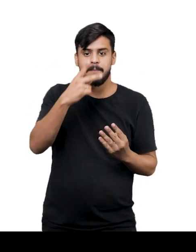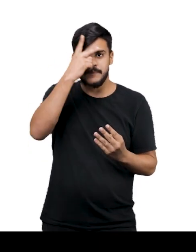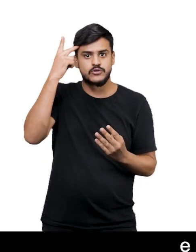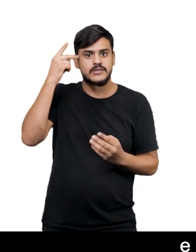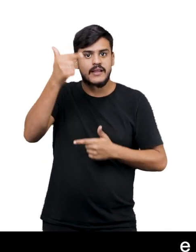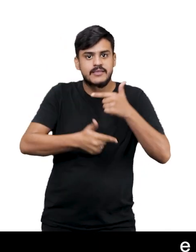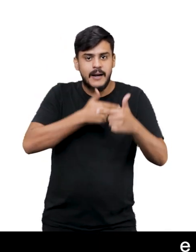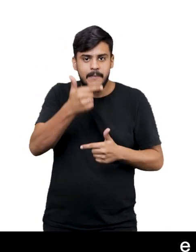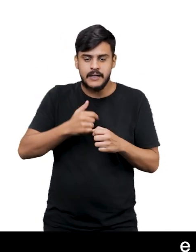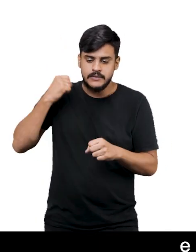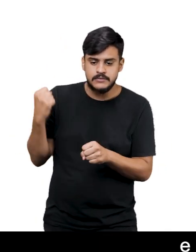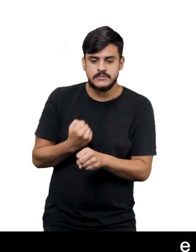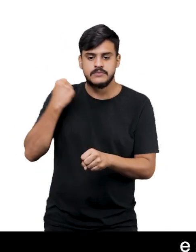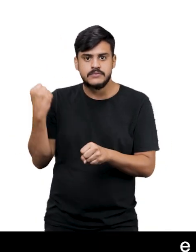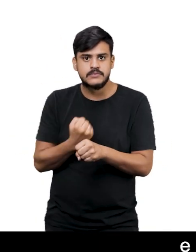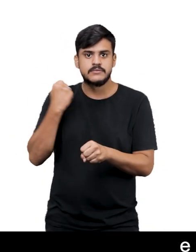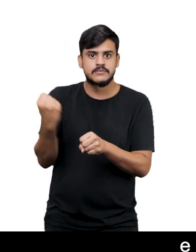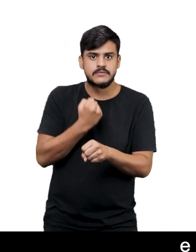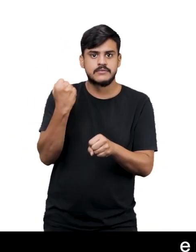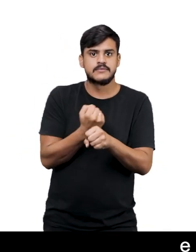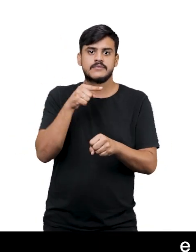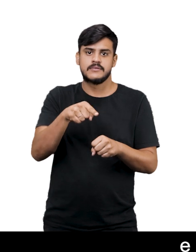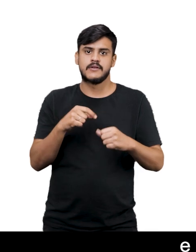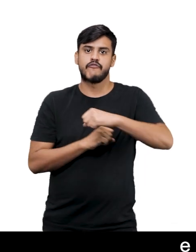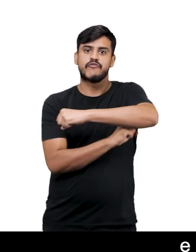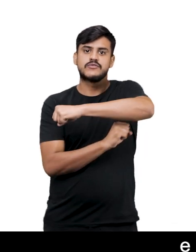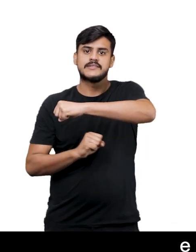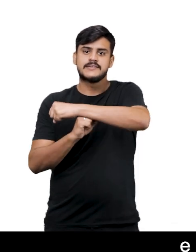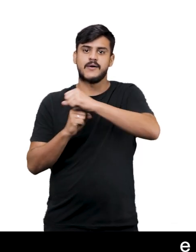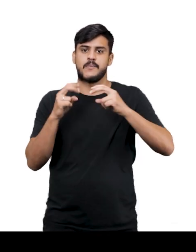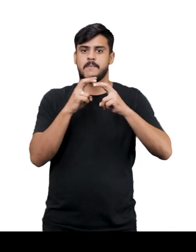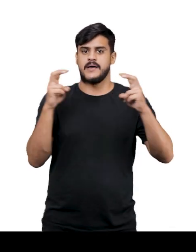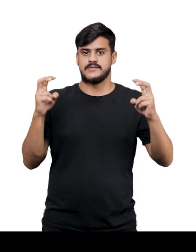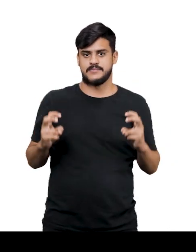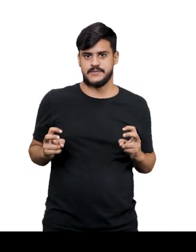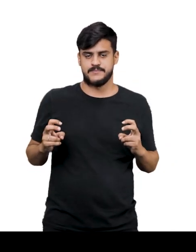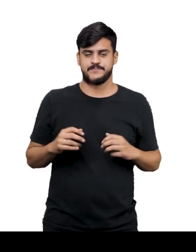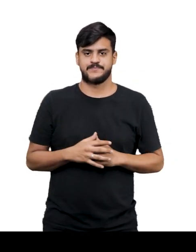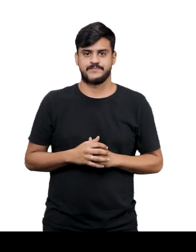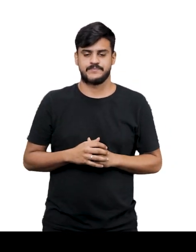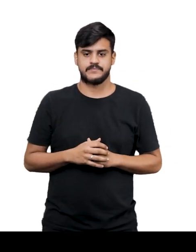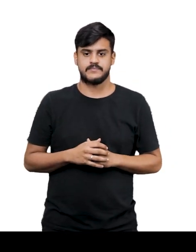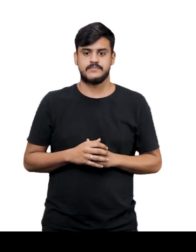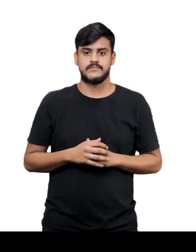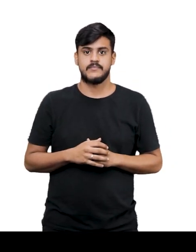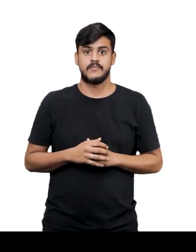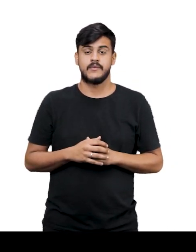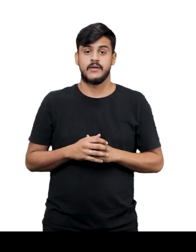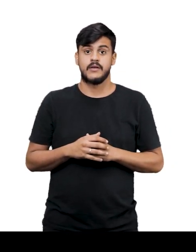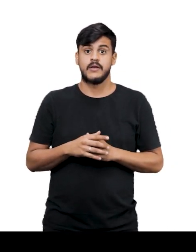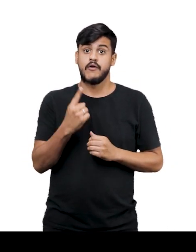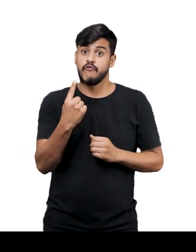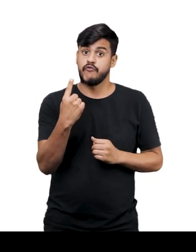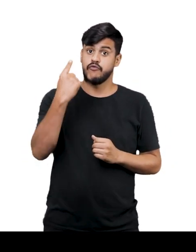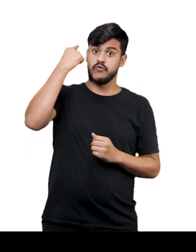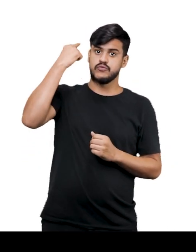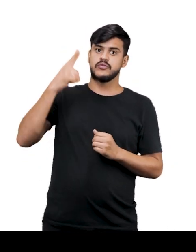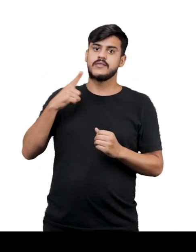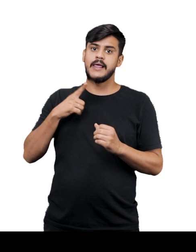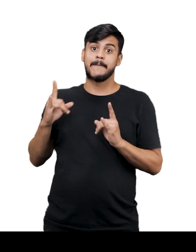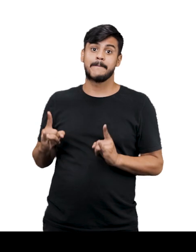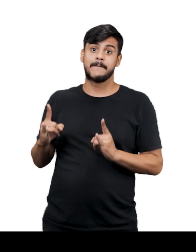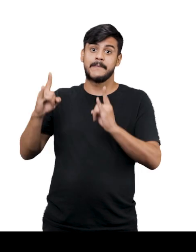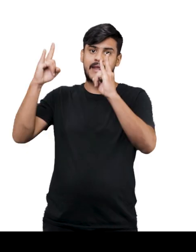vislumbram vigas e operários trabalhando na construção da fundação do prédio. Ao fundo, despontam